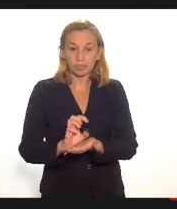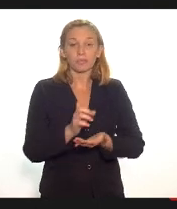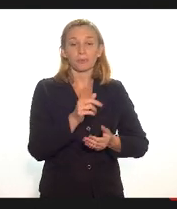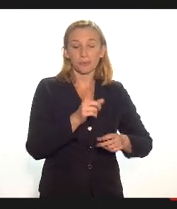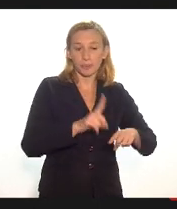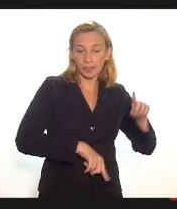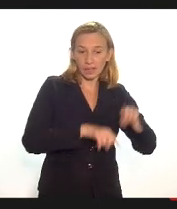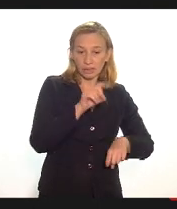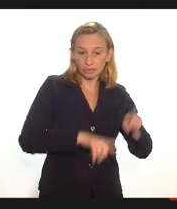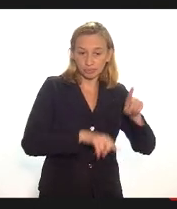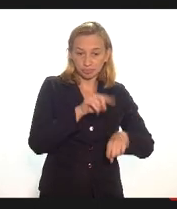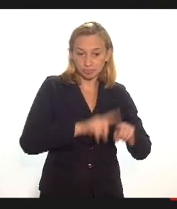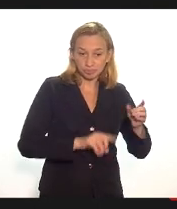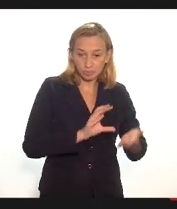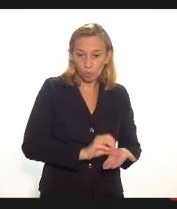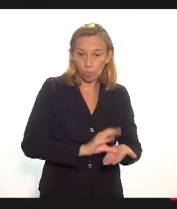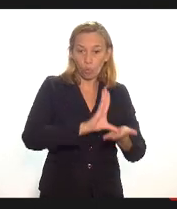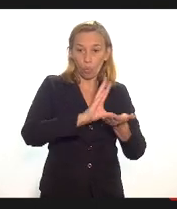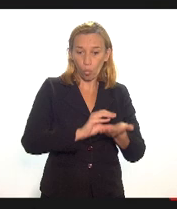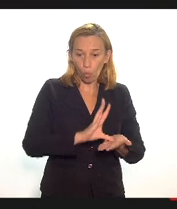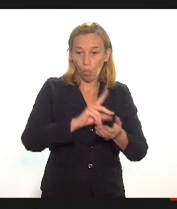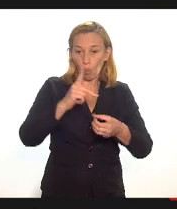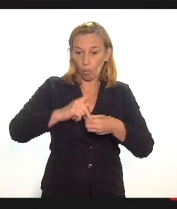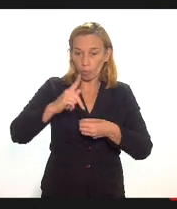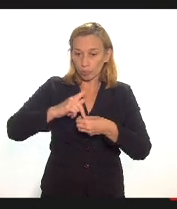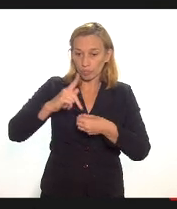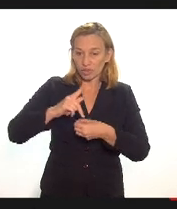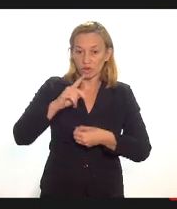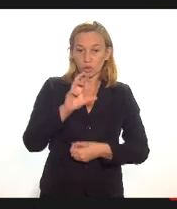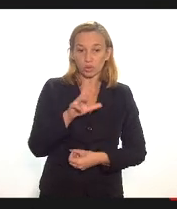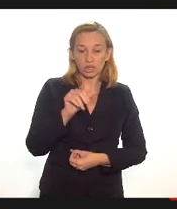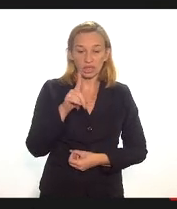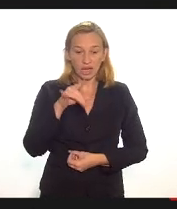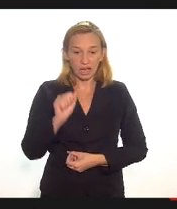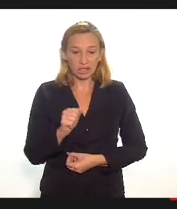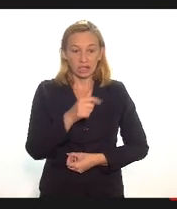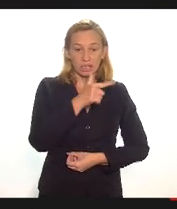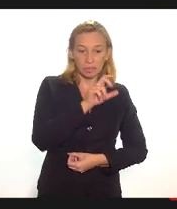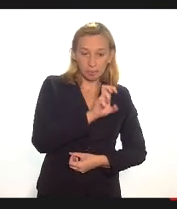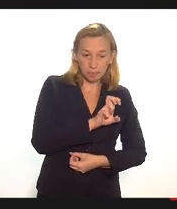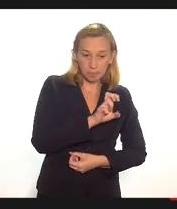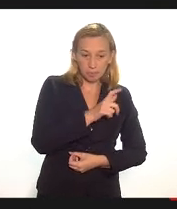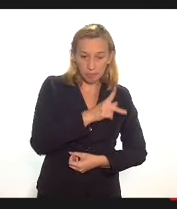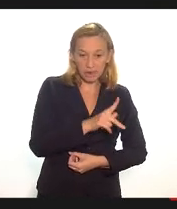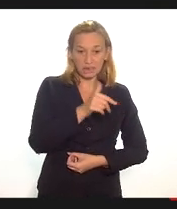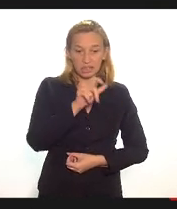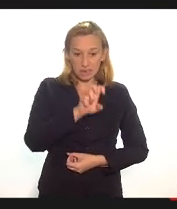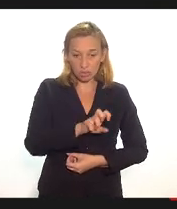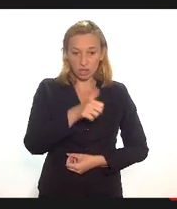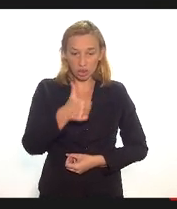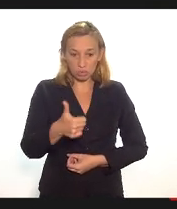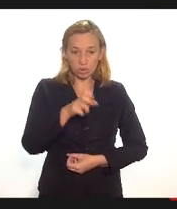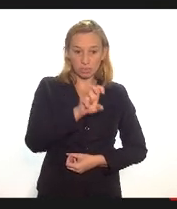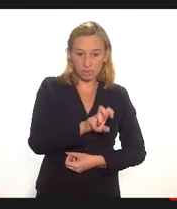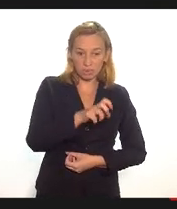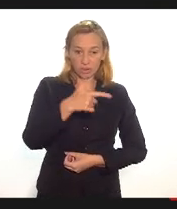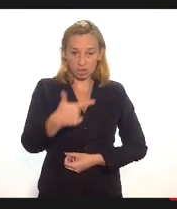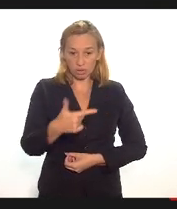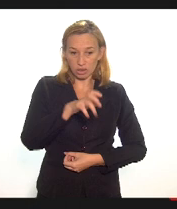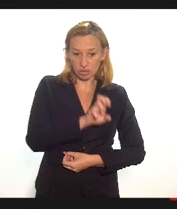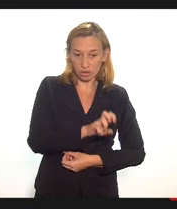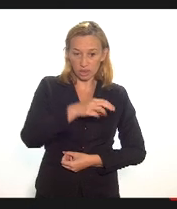volume elevado de petróleo das unidades P51, 52, 53 e